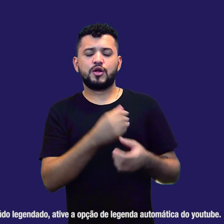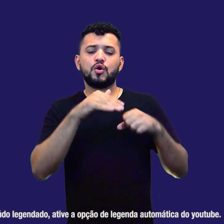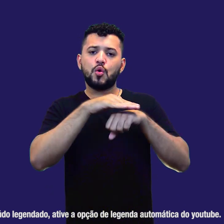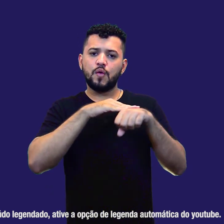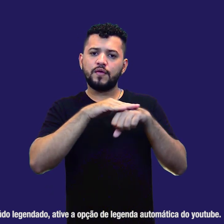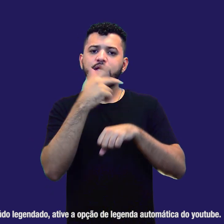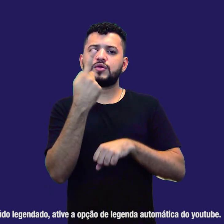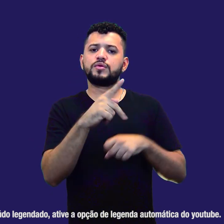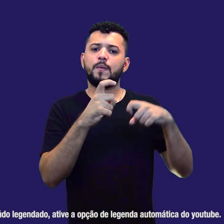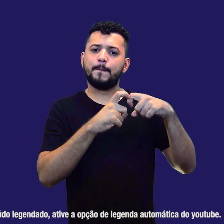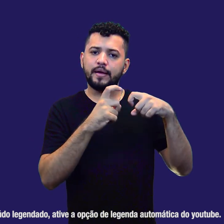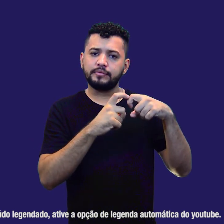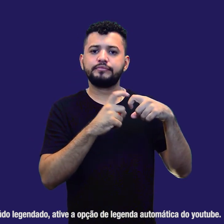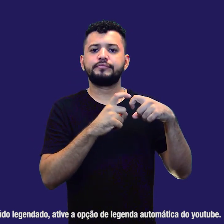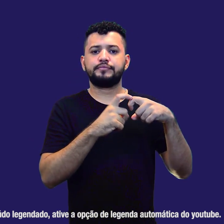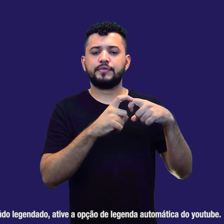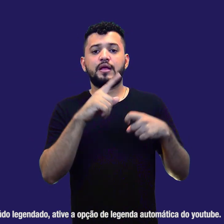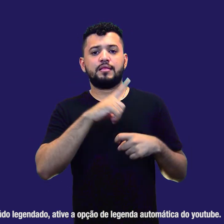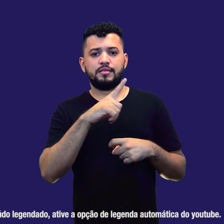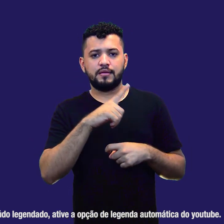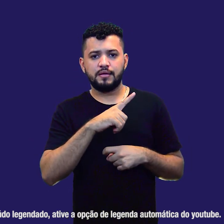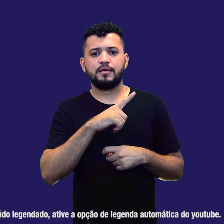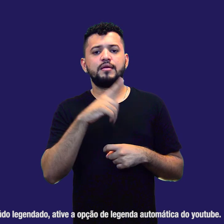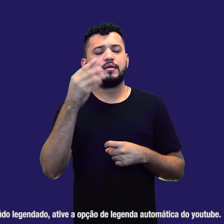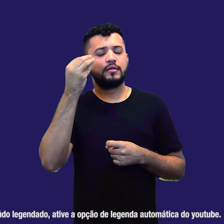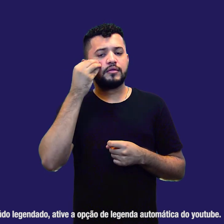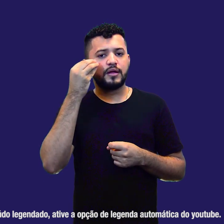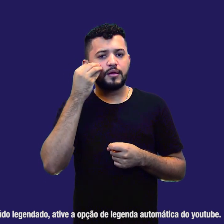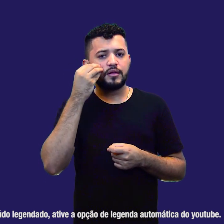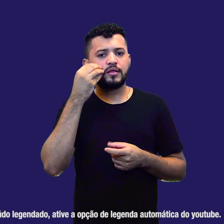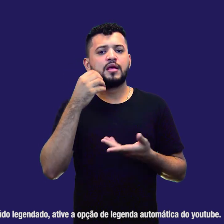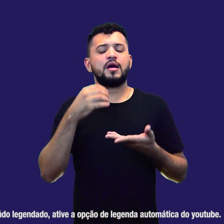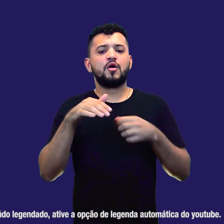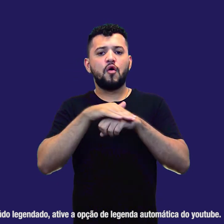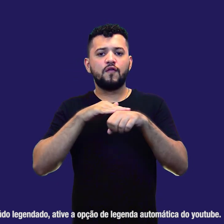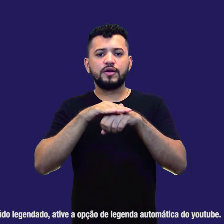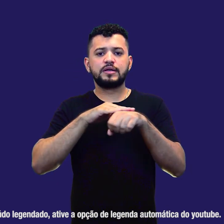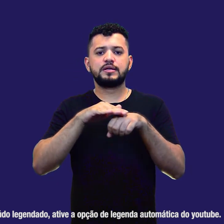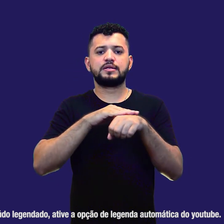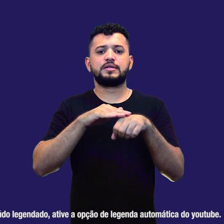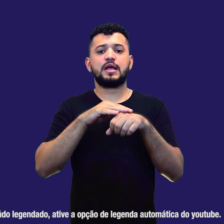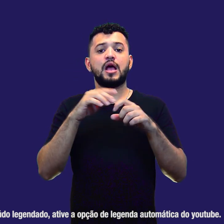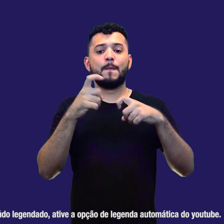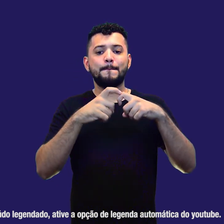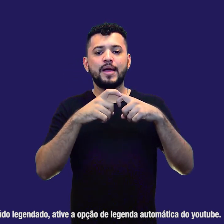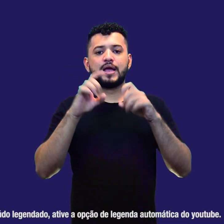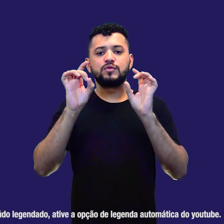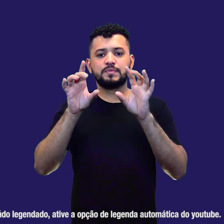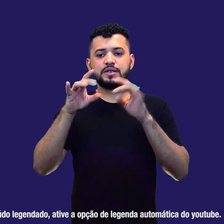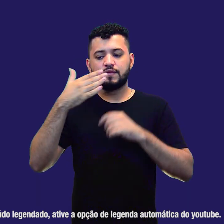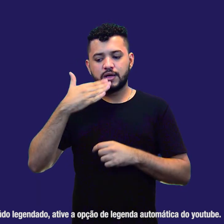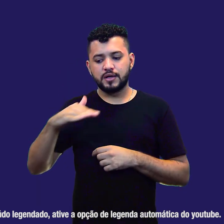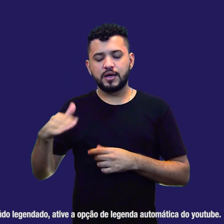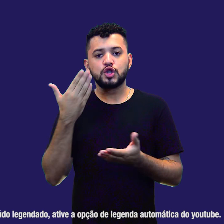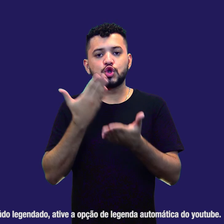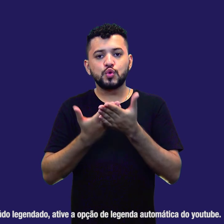seus médicos, tentem visitar um pediatra antes do nascimento do seu filho, estude sobre a